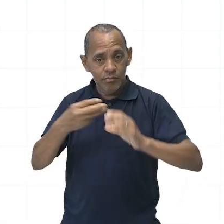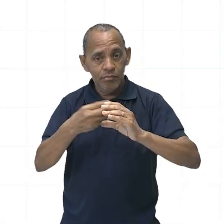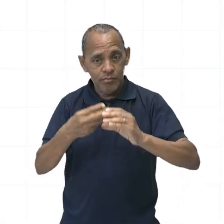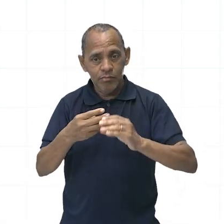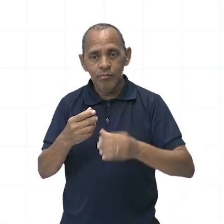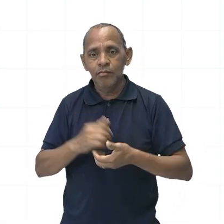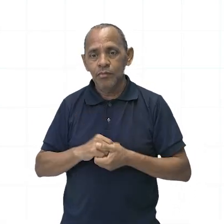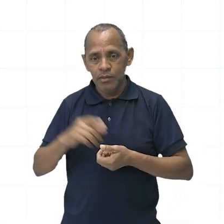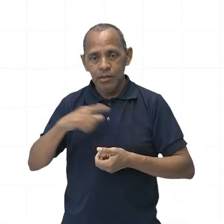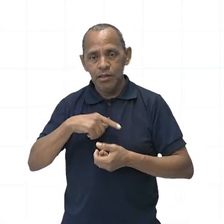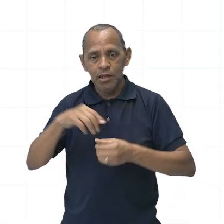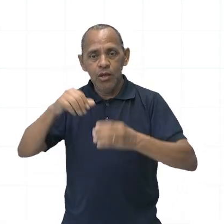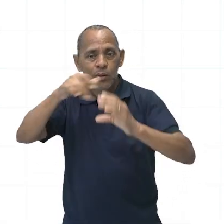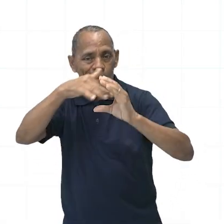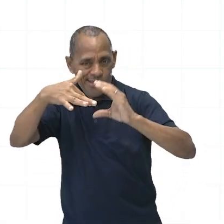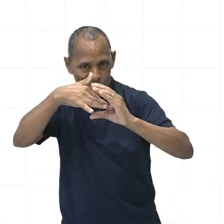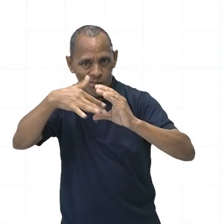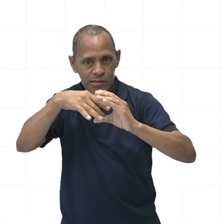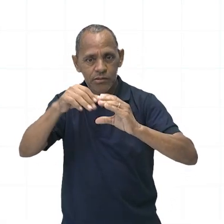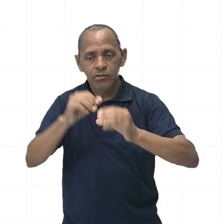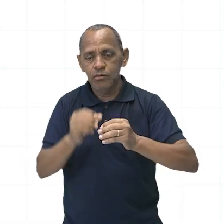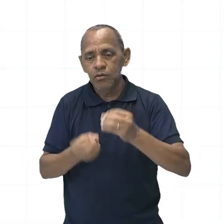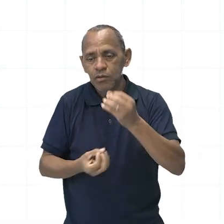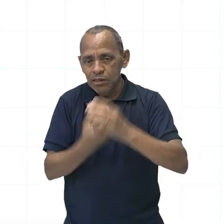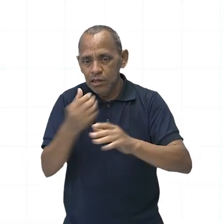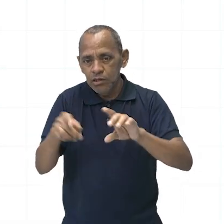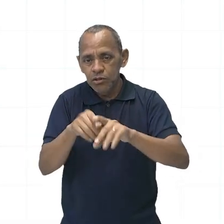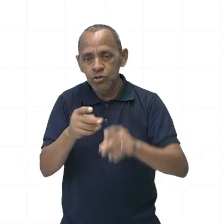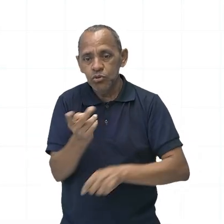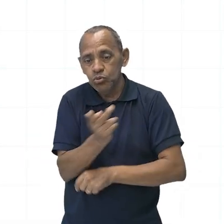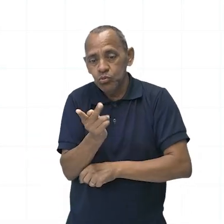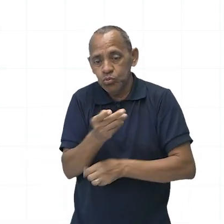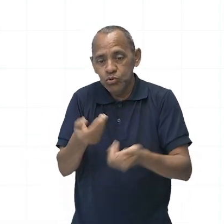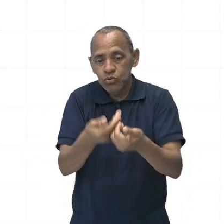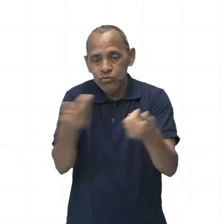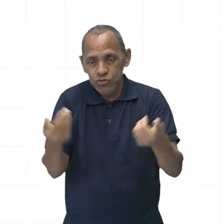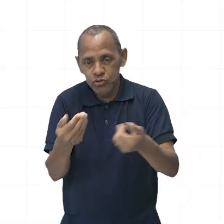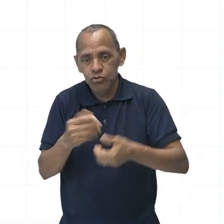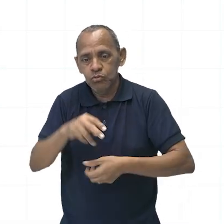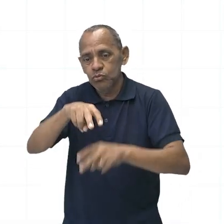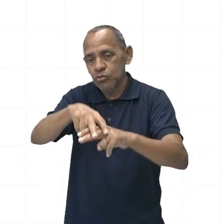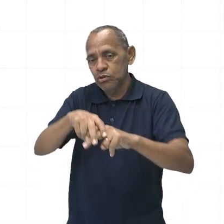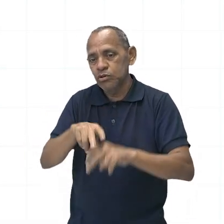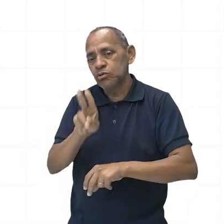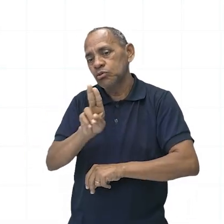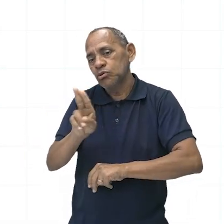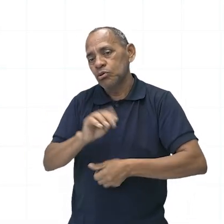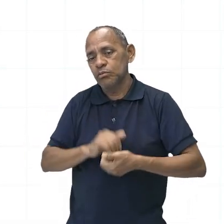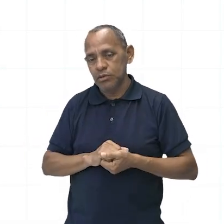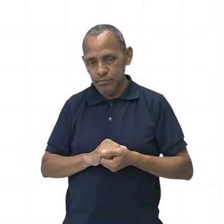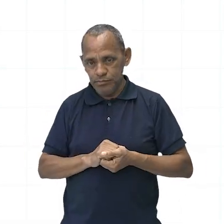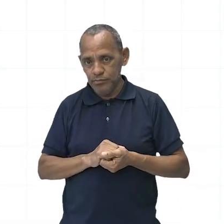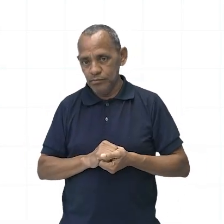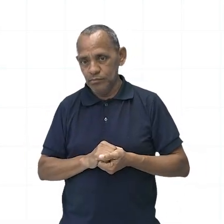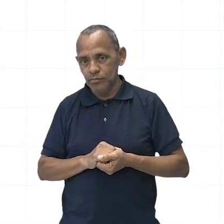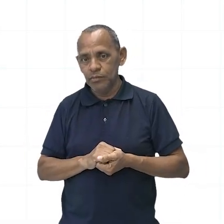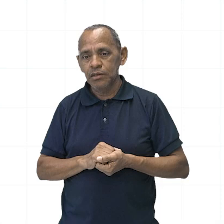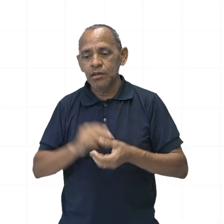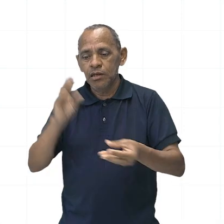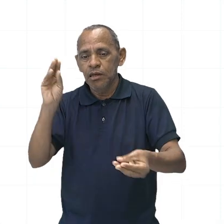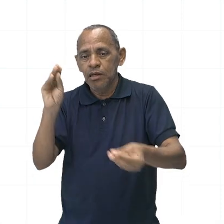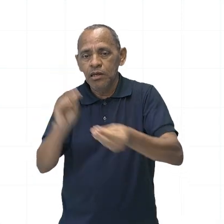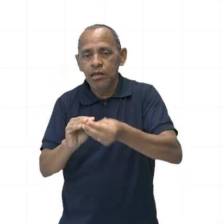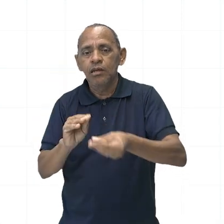diploide, agora se transformou em duas células haploides. Por isso, o nome essa fase ser denominada de